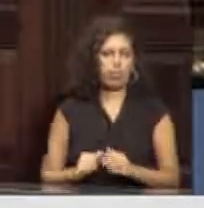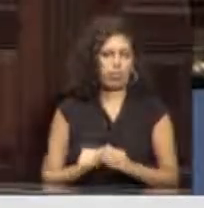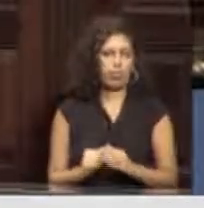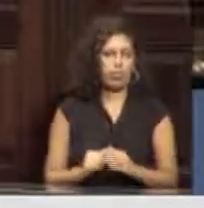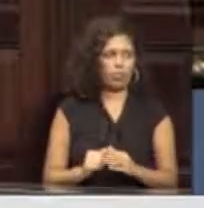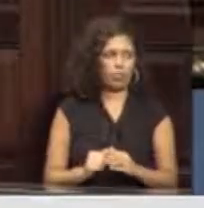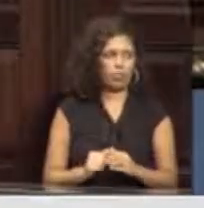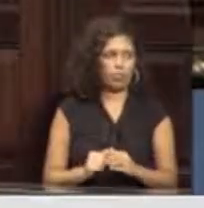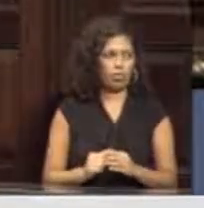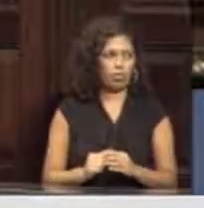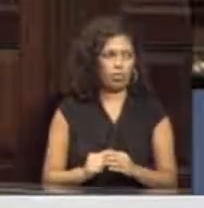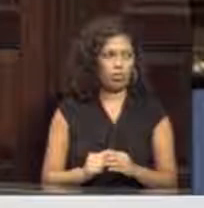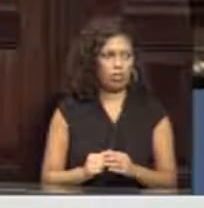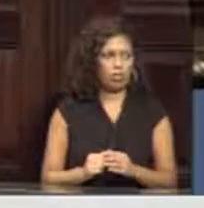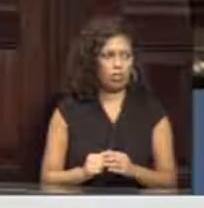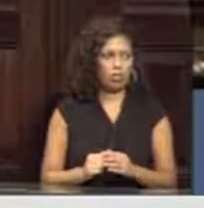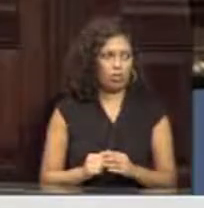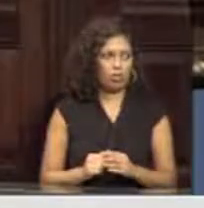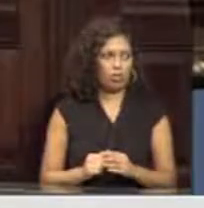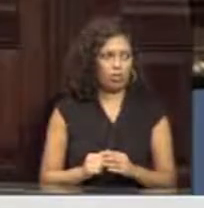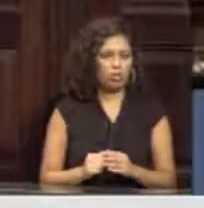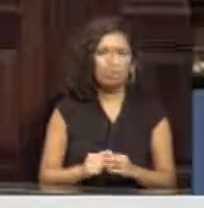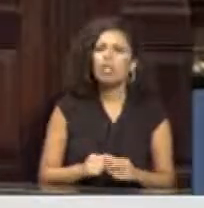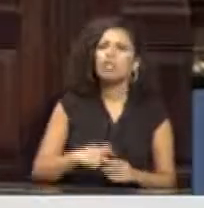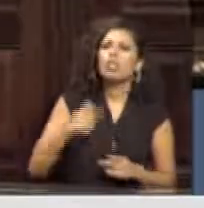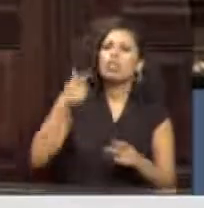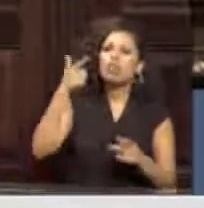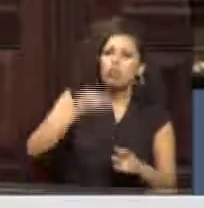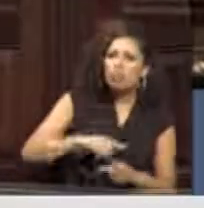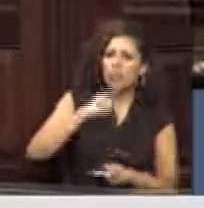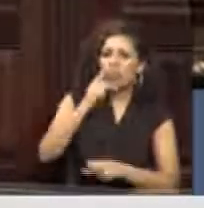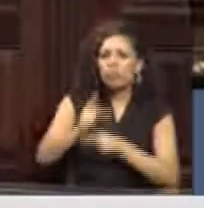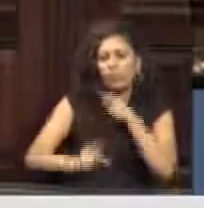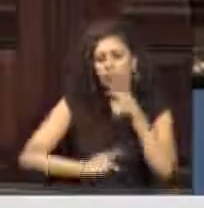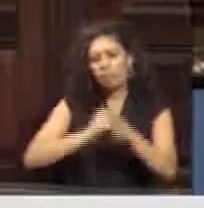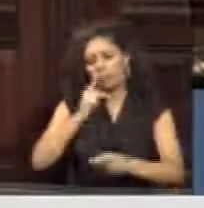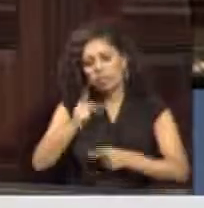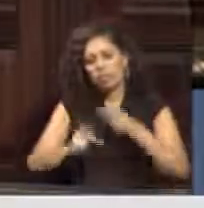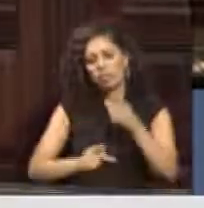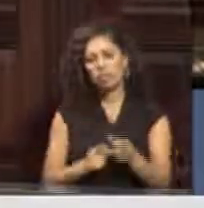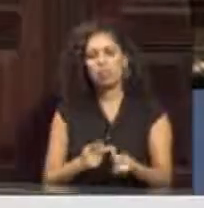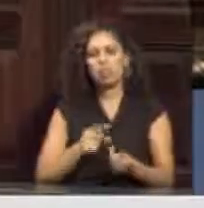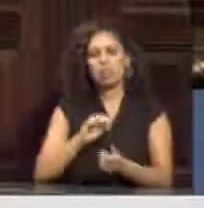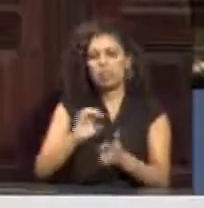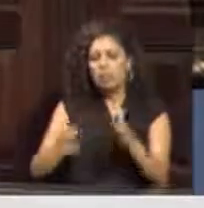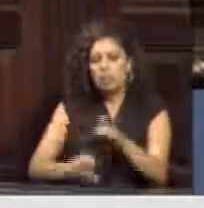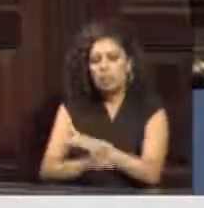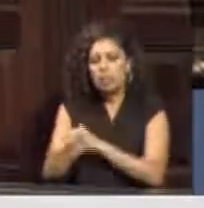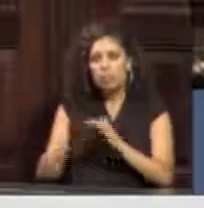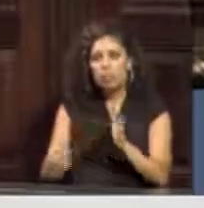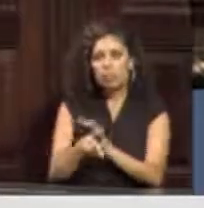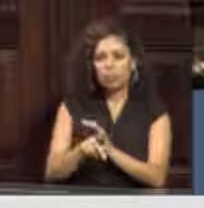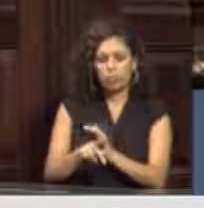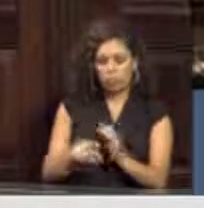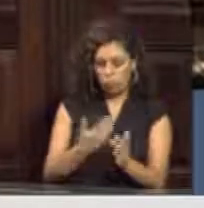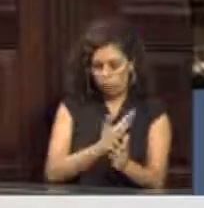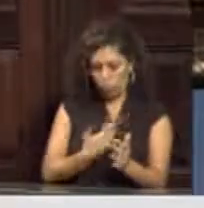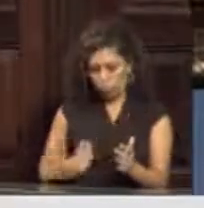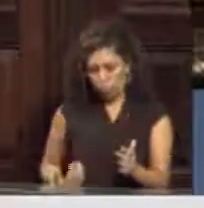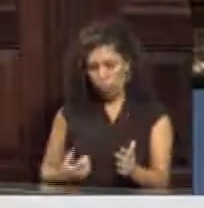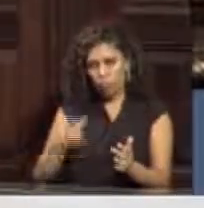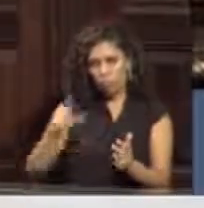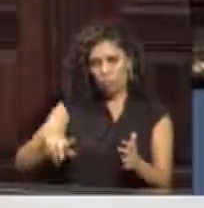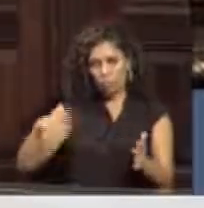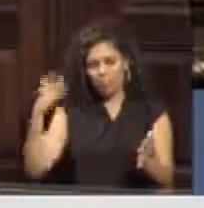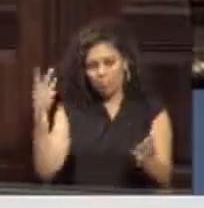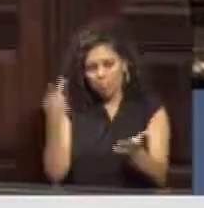repetidamente que tudo que é estatal não presta, deveria entender e pensar o que